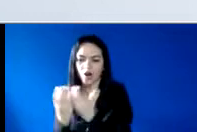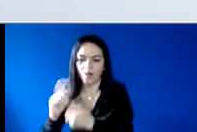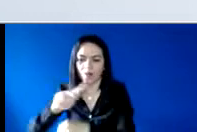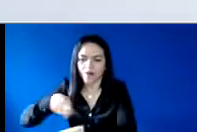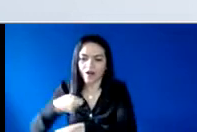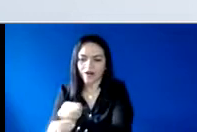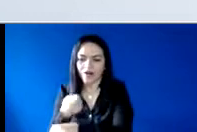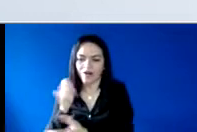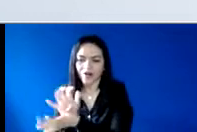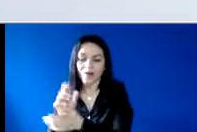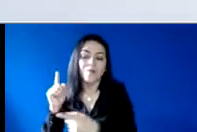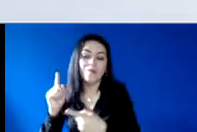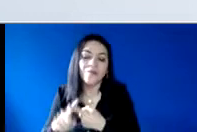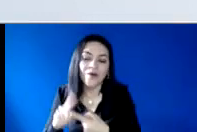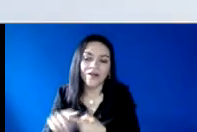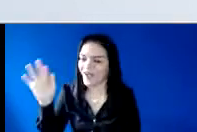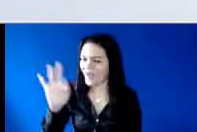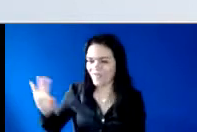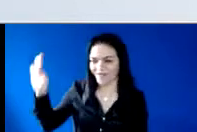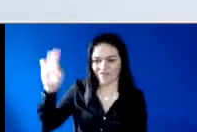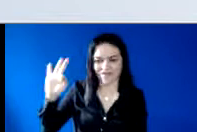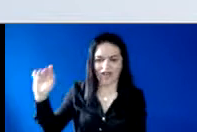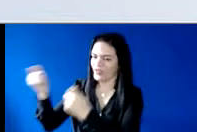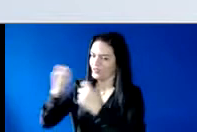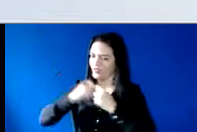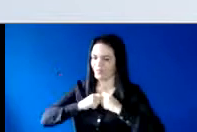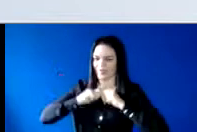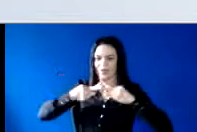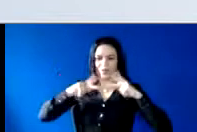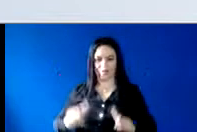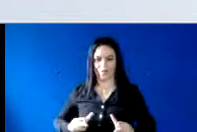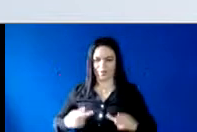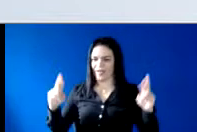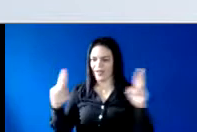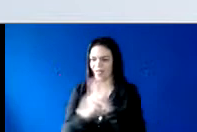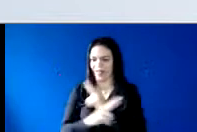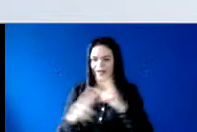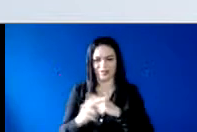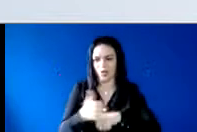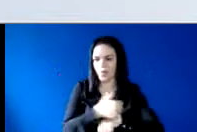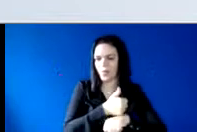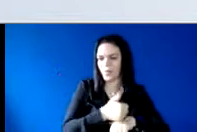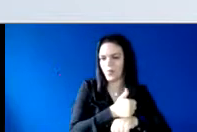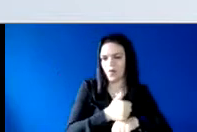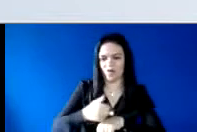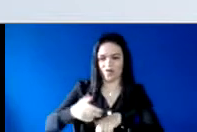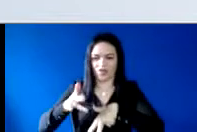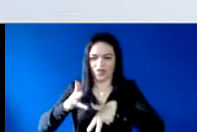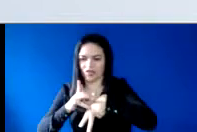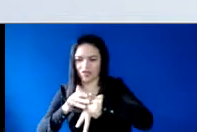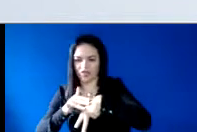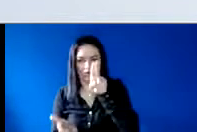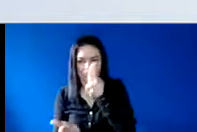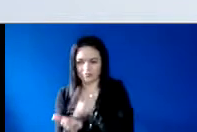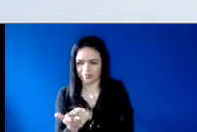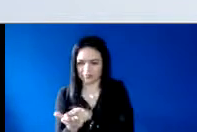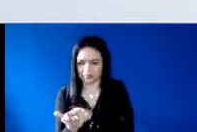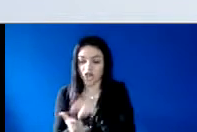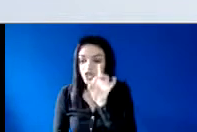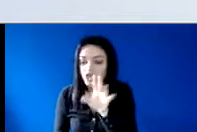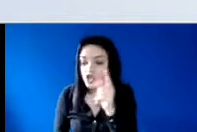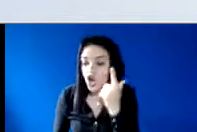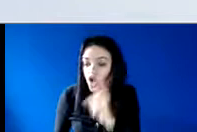faculdade não nos dá essa visão humanística da relação profissional-paciente. Essa visão, você só consegue ter essa